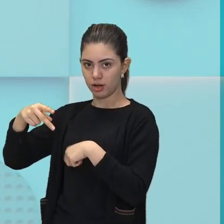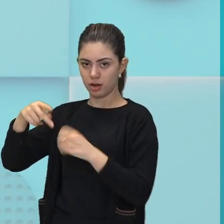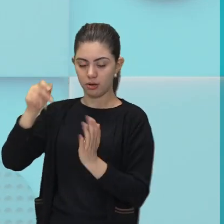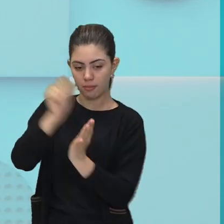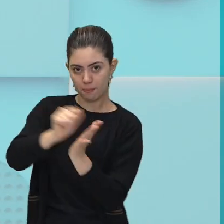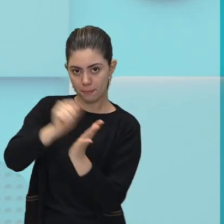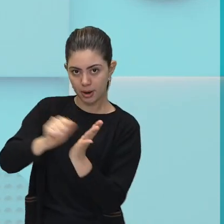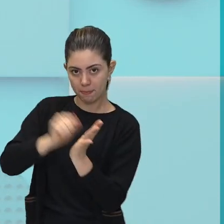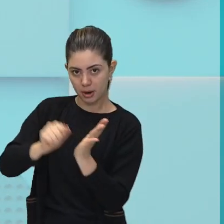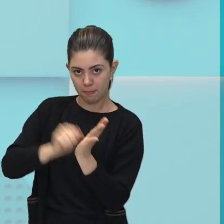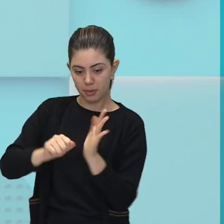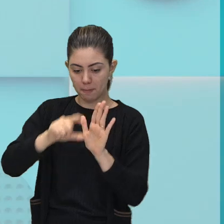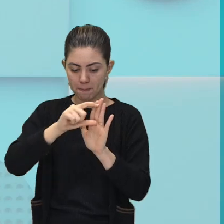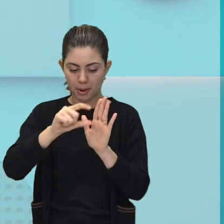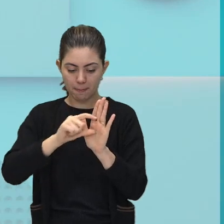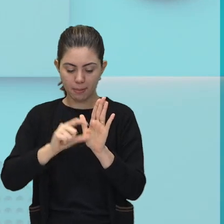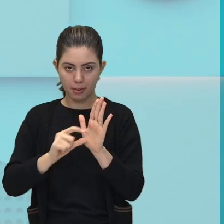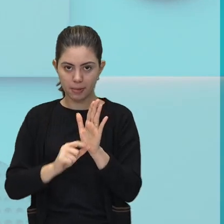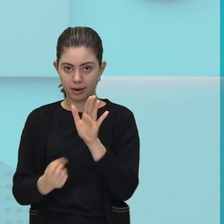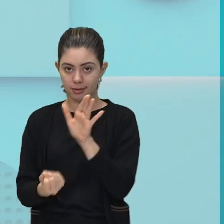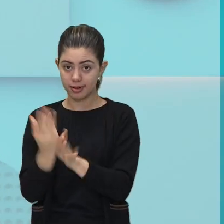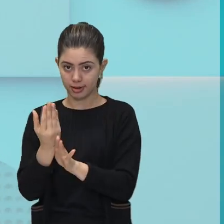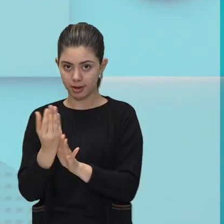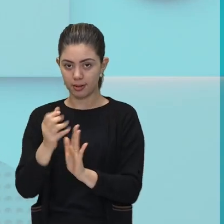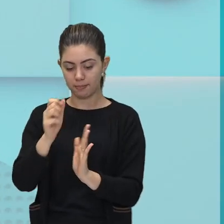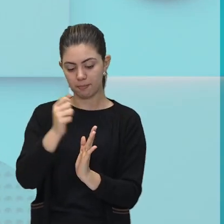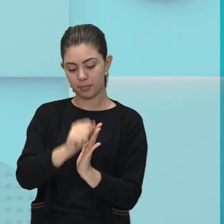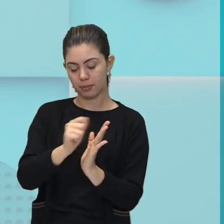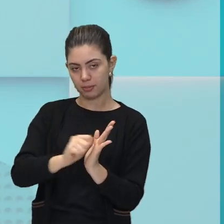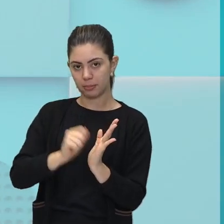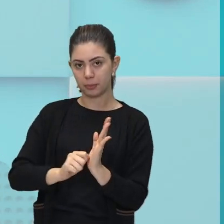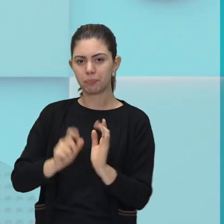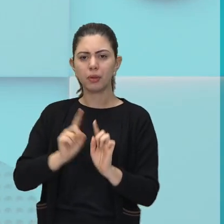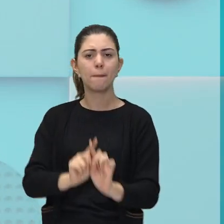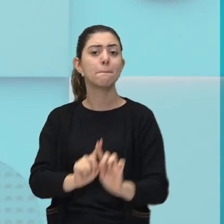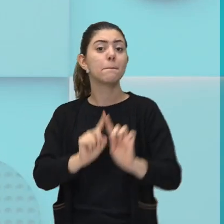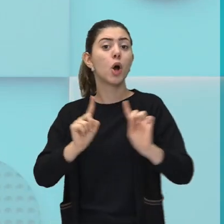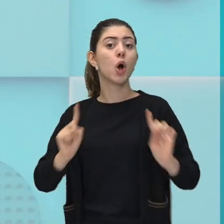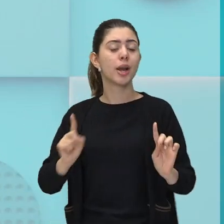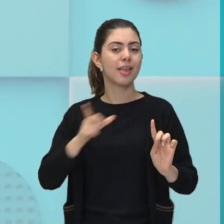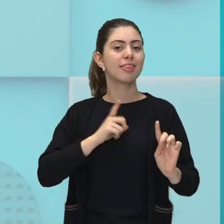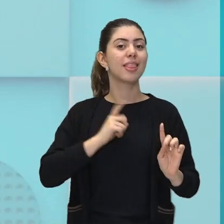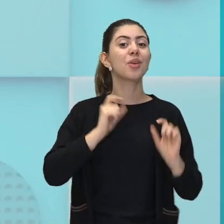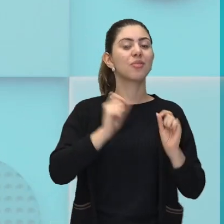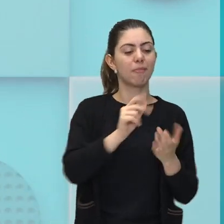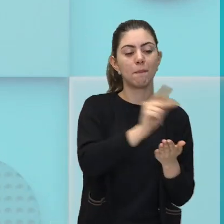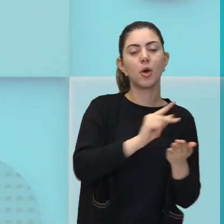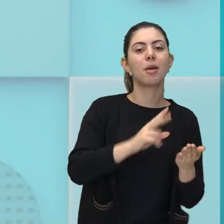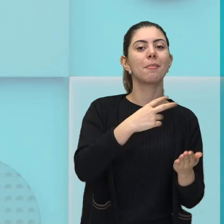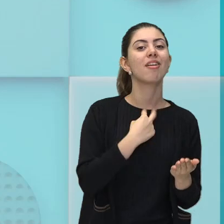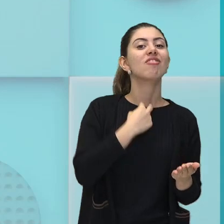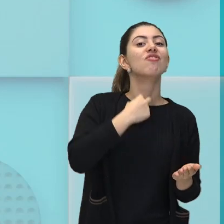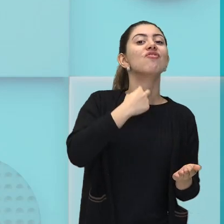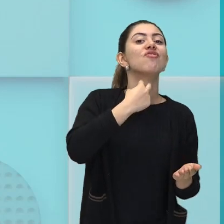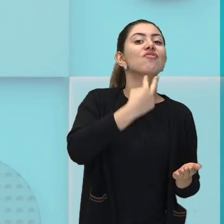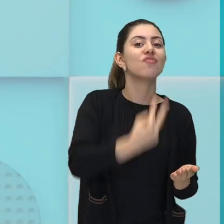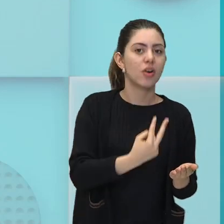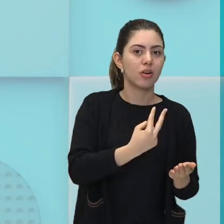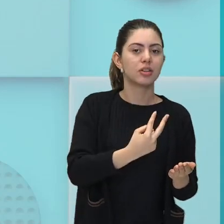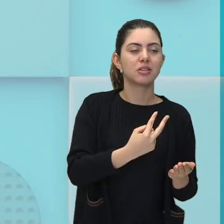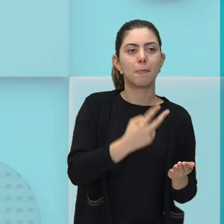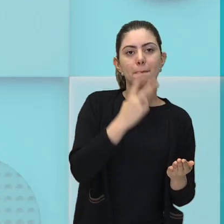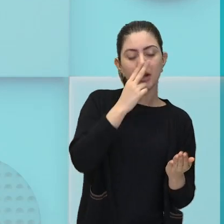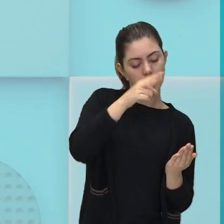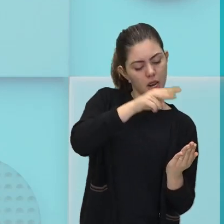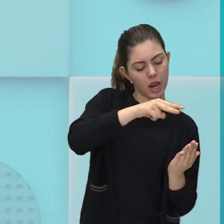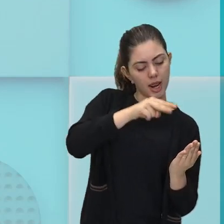selecionar os versos, as estrofes, o que vai ser dito. Mas, ao mesmo tempo, existe uma voz que você ouve na sua mente quando